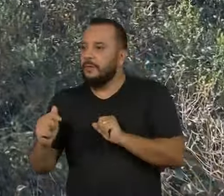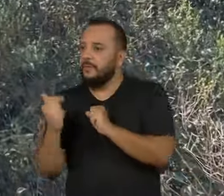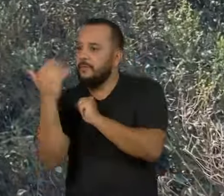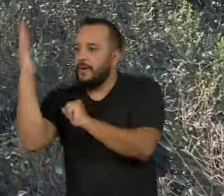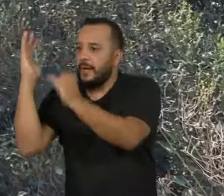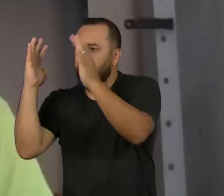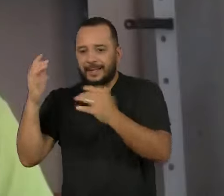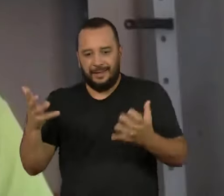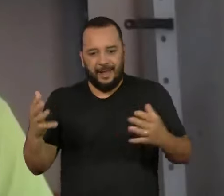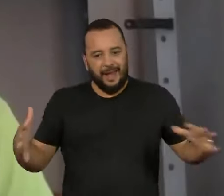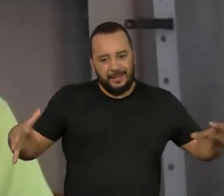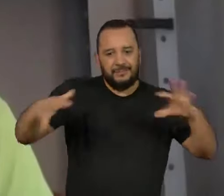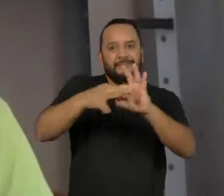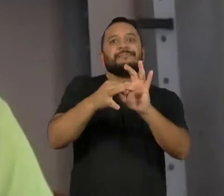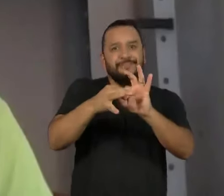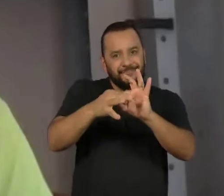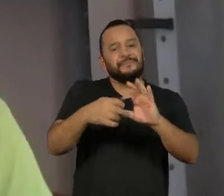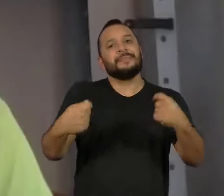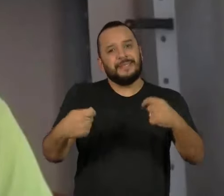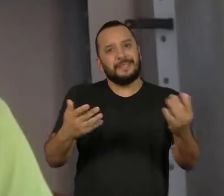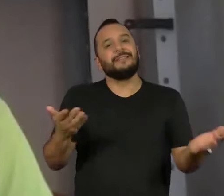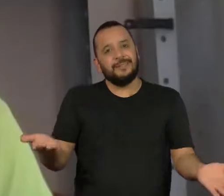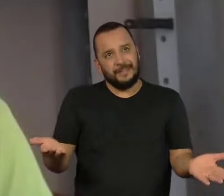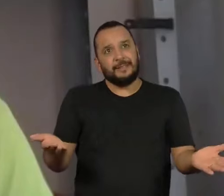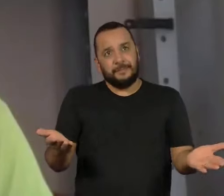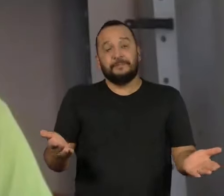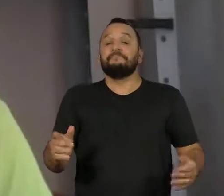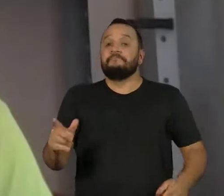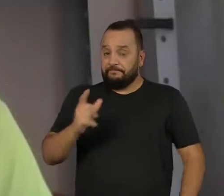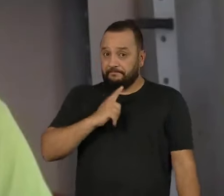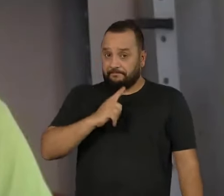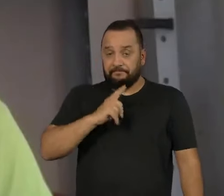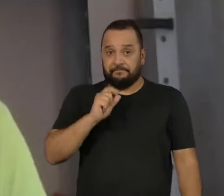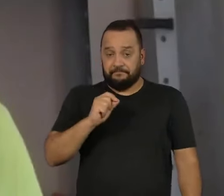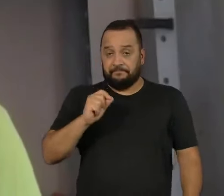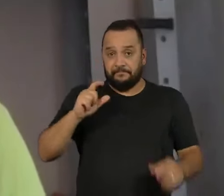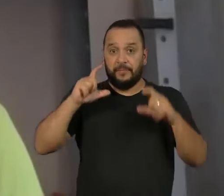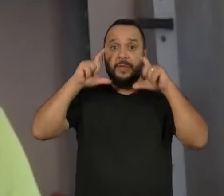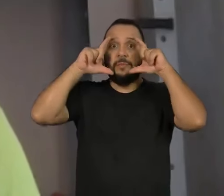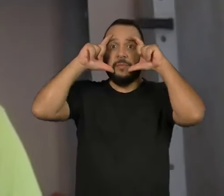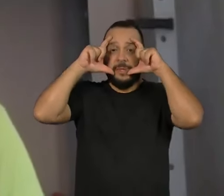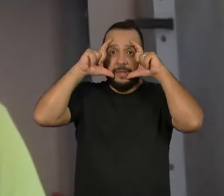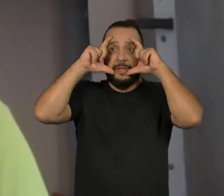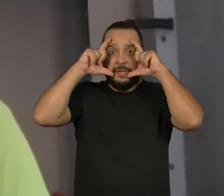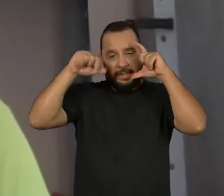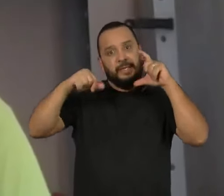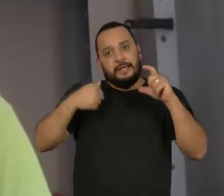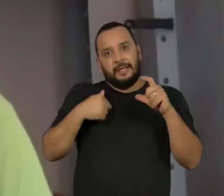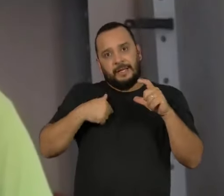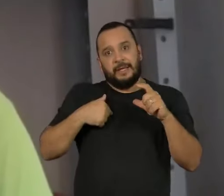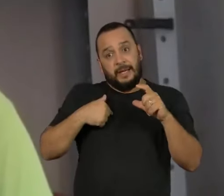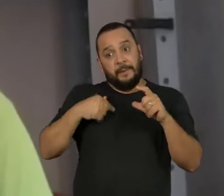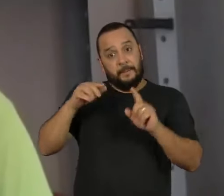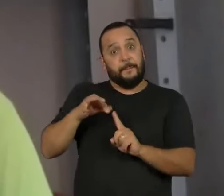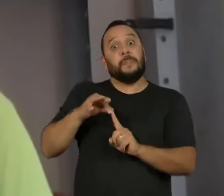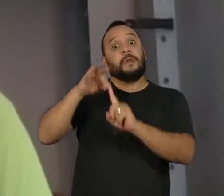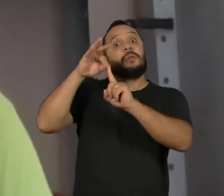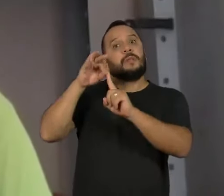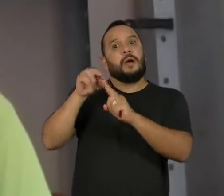A ideia é que seja um guia de espécies prioritárias para o muriqui, né? Essa vai ser a minha produção final e que vai